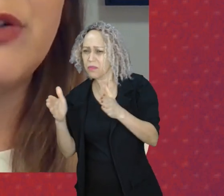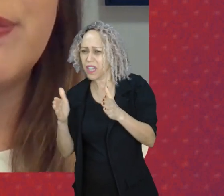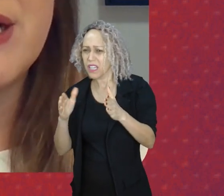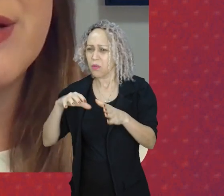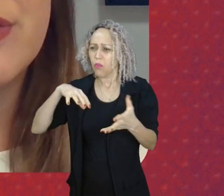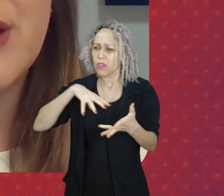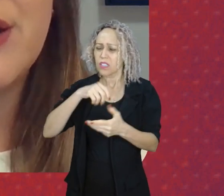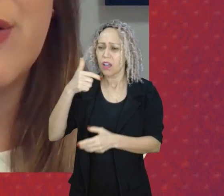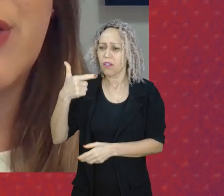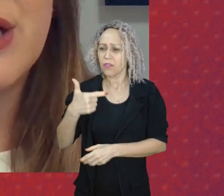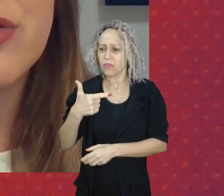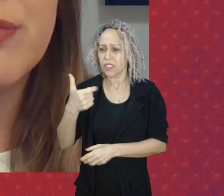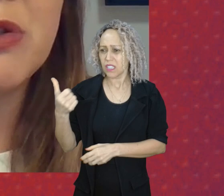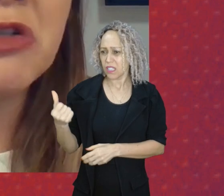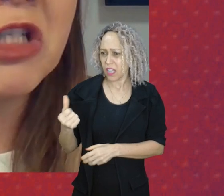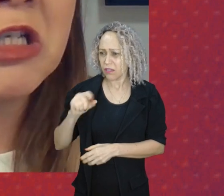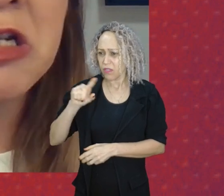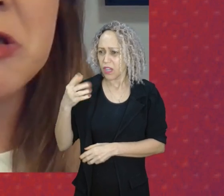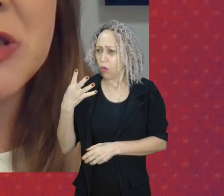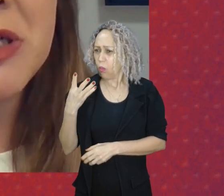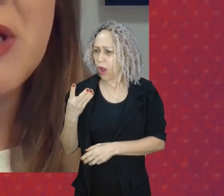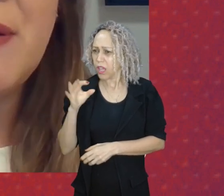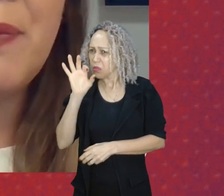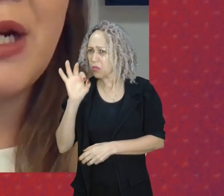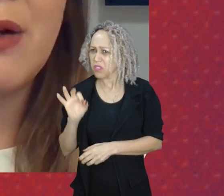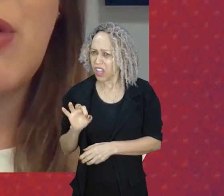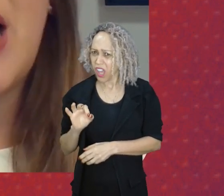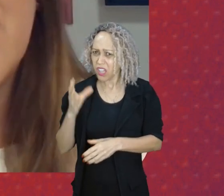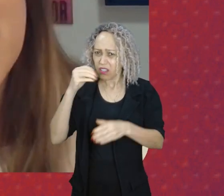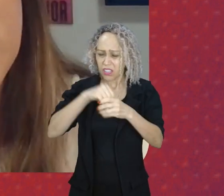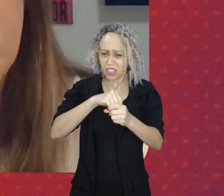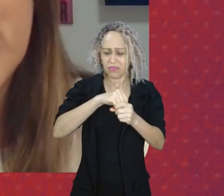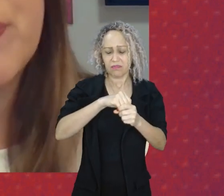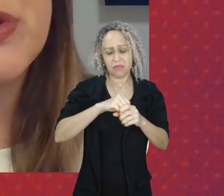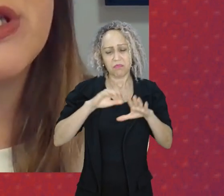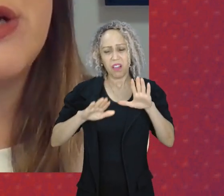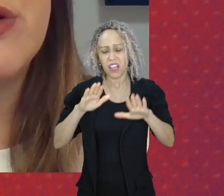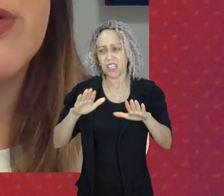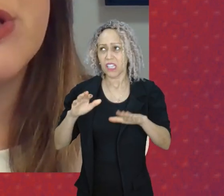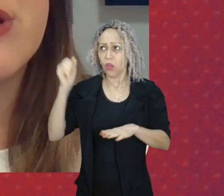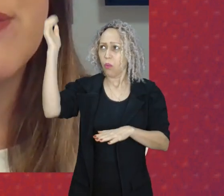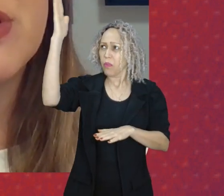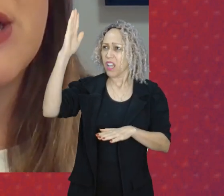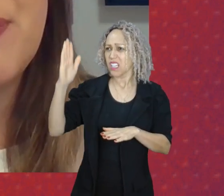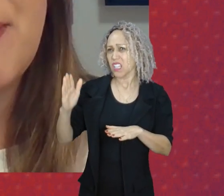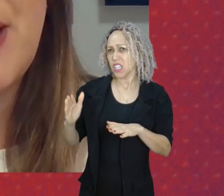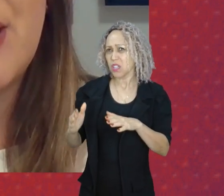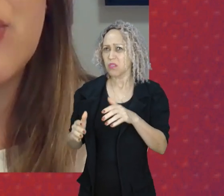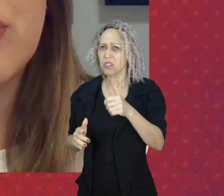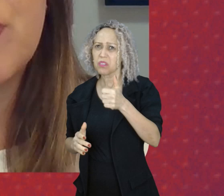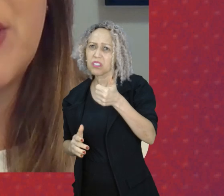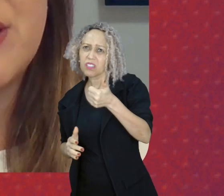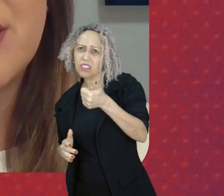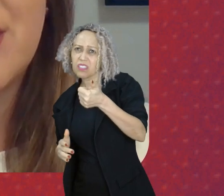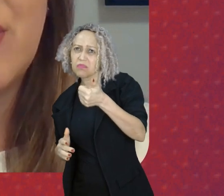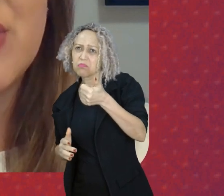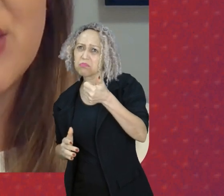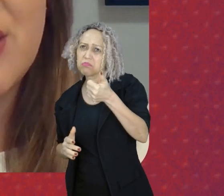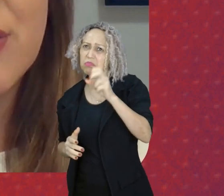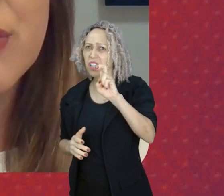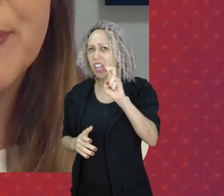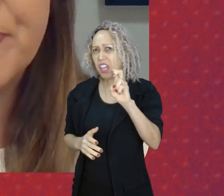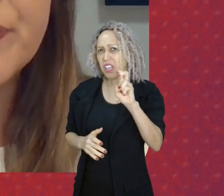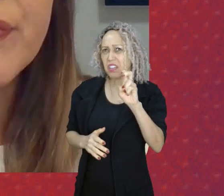mulheres no parlamento, e o Brasil está aí agora, subiu de 15% para quase 18%. Então, nós estamos sempre abaixo dos países